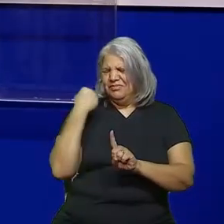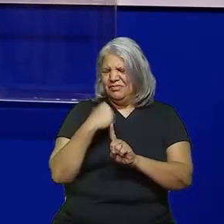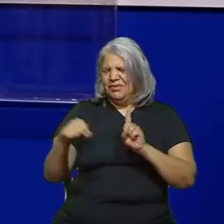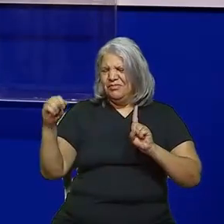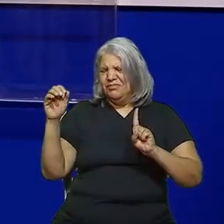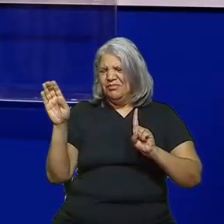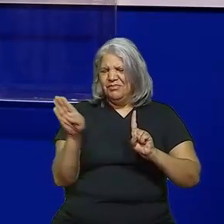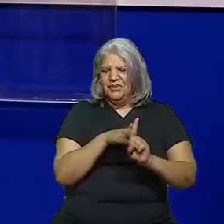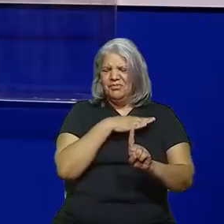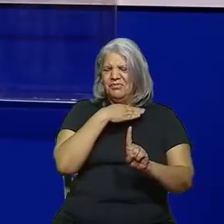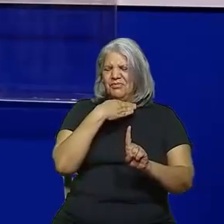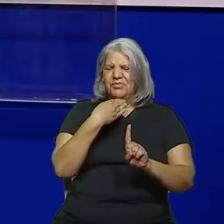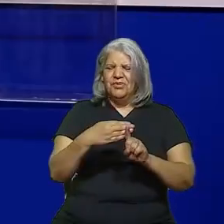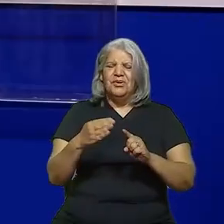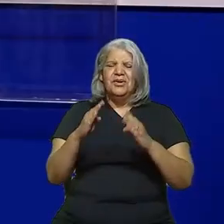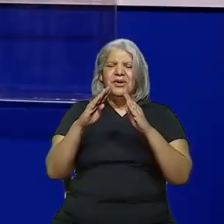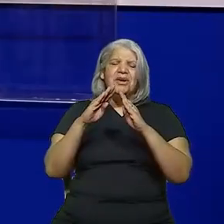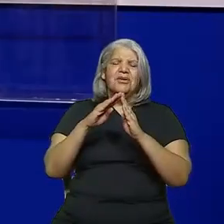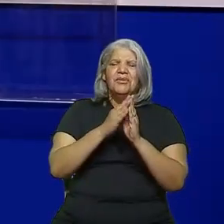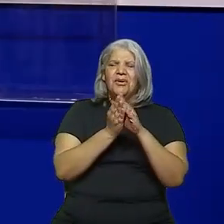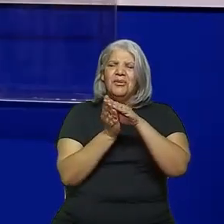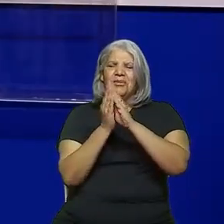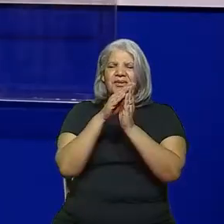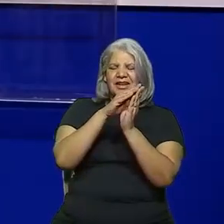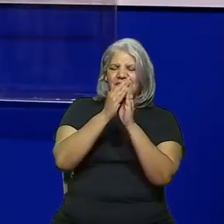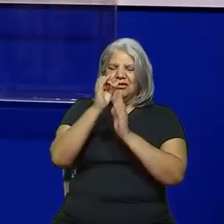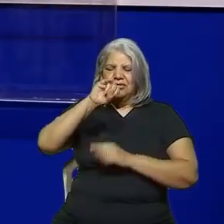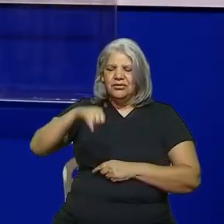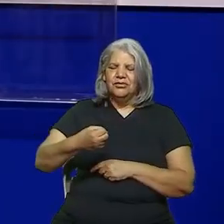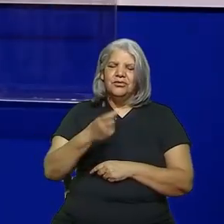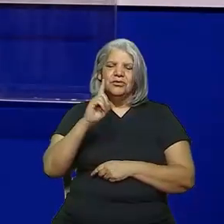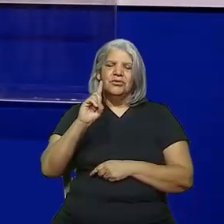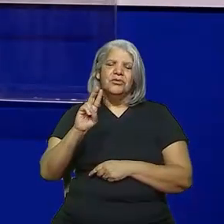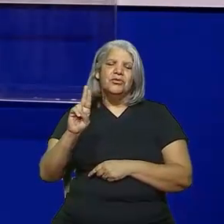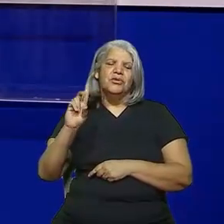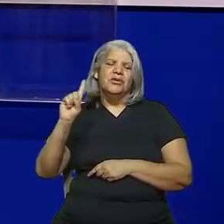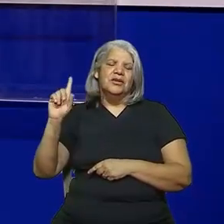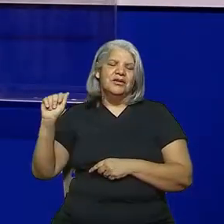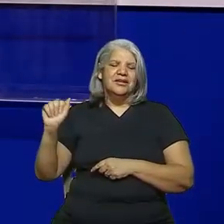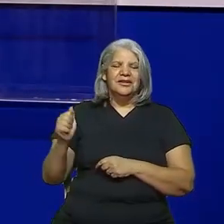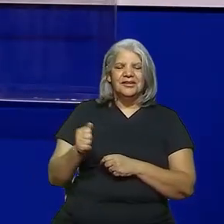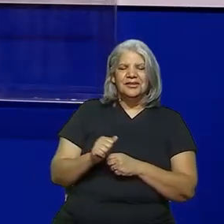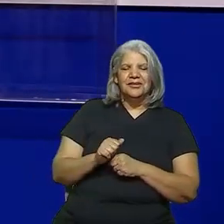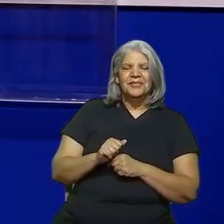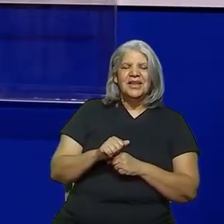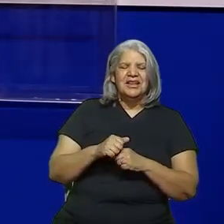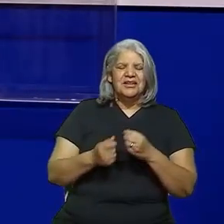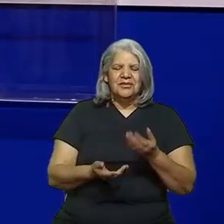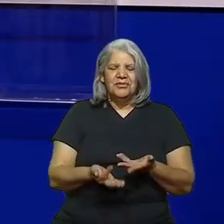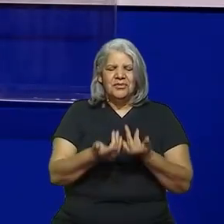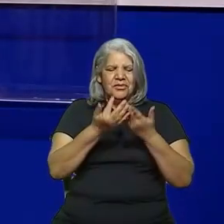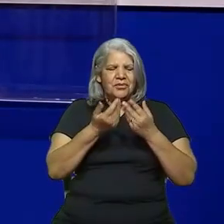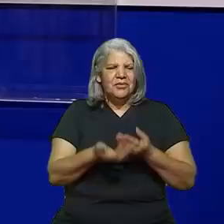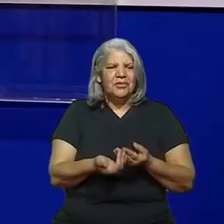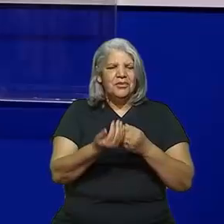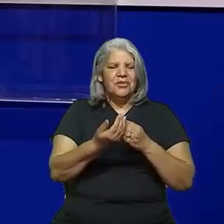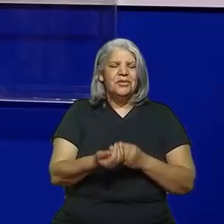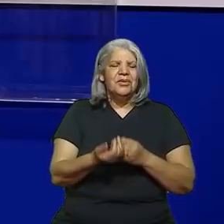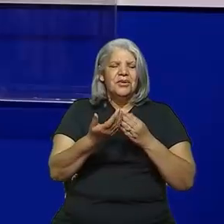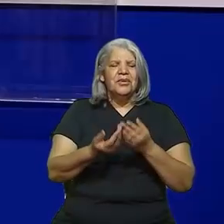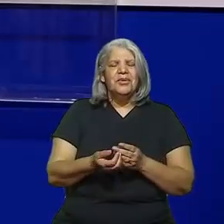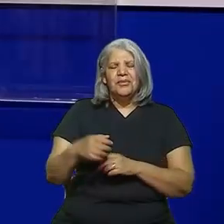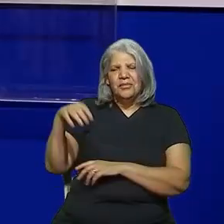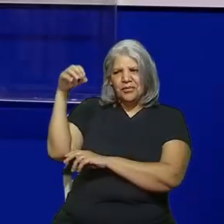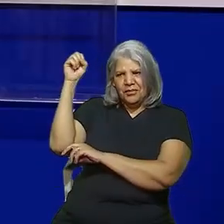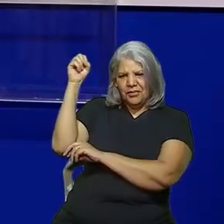daqueles bonecos de Judas que, em criança, ele tinha ajudado a malhar, destruir, incendiar, pendurado num poste na entrada da